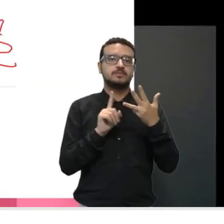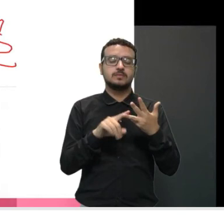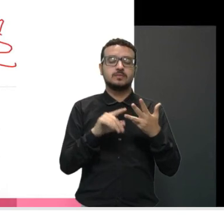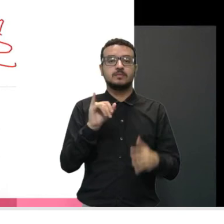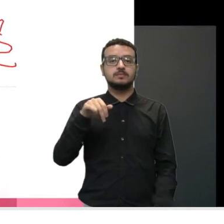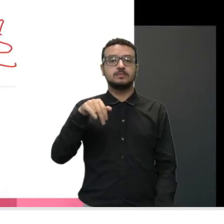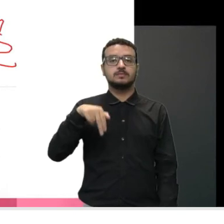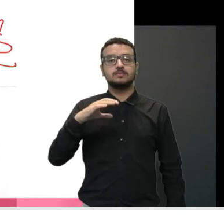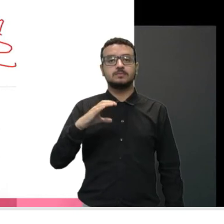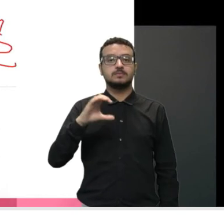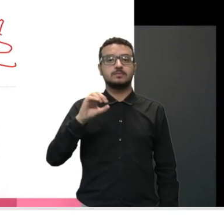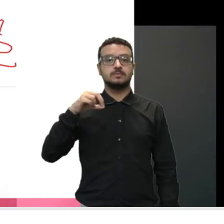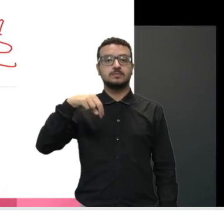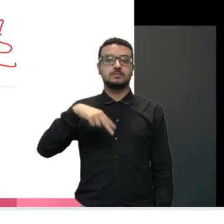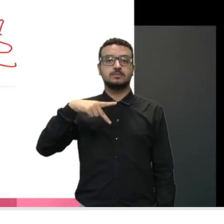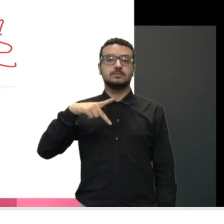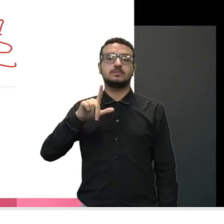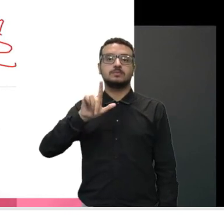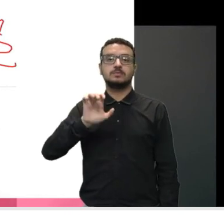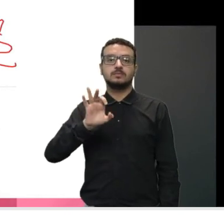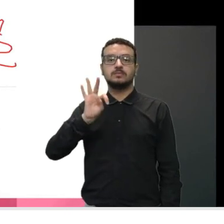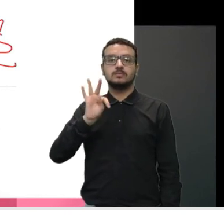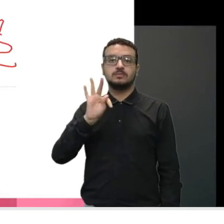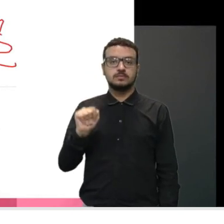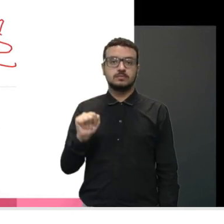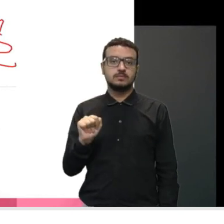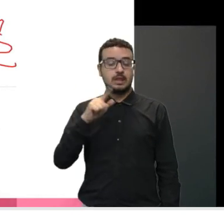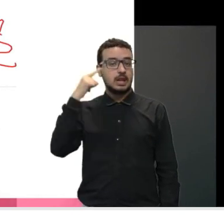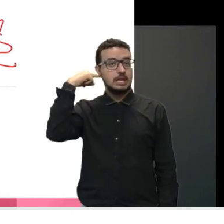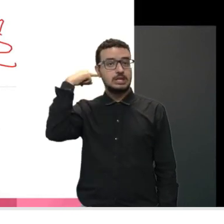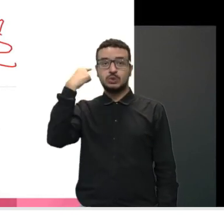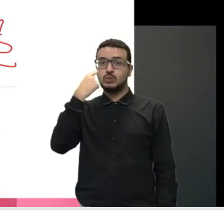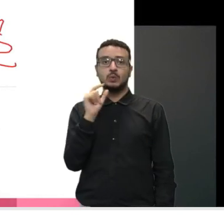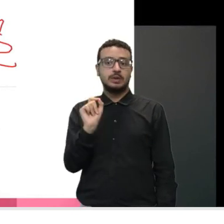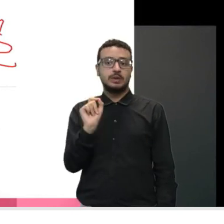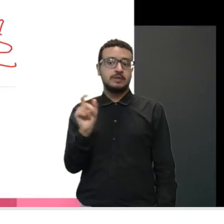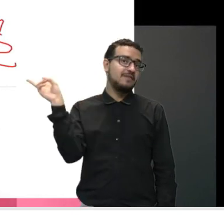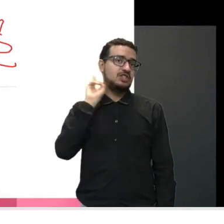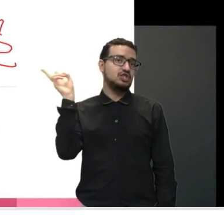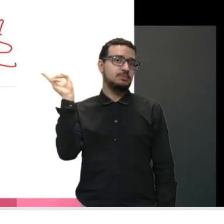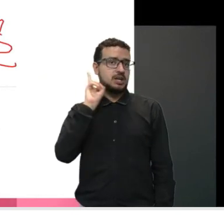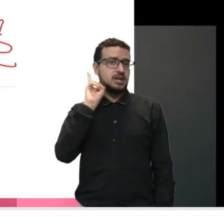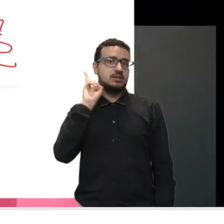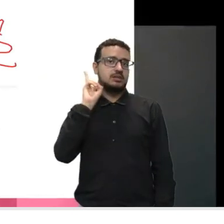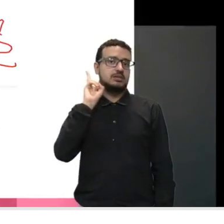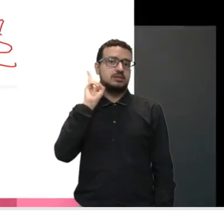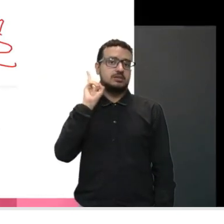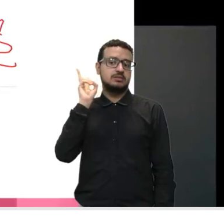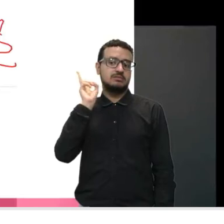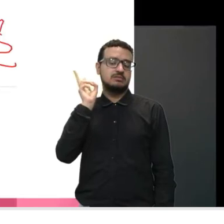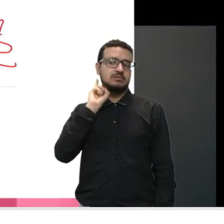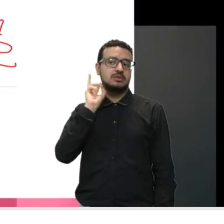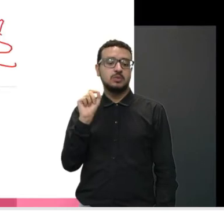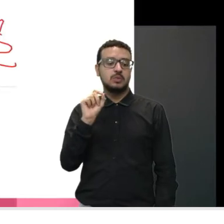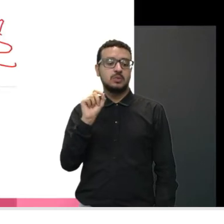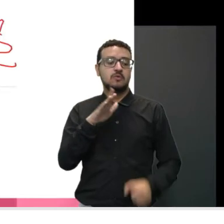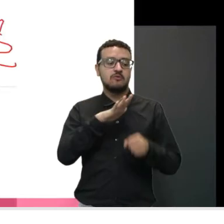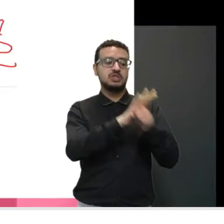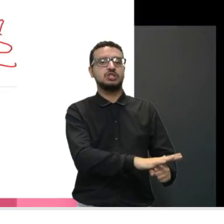vitimizados ou são vítimas do ouvintismo, ou seja, eles não ocorre o processo de aceitação da